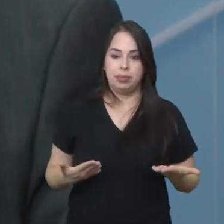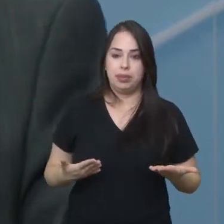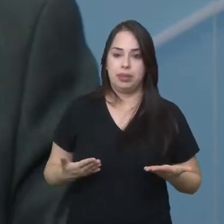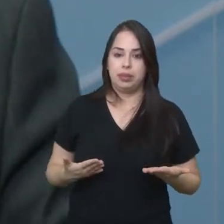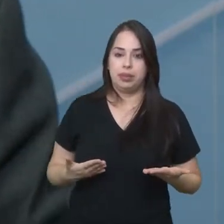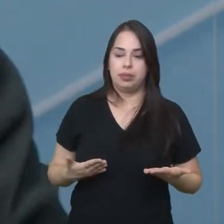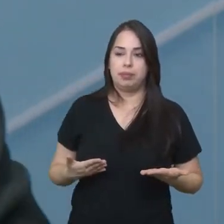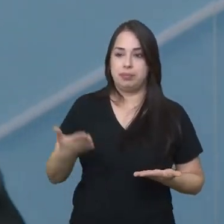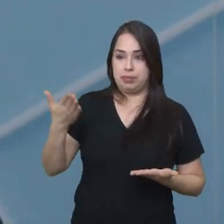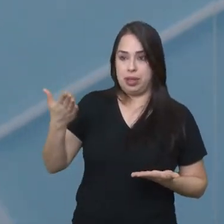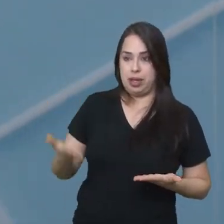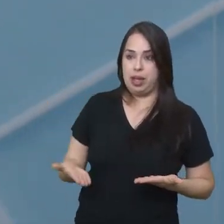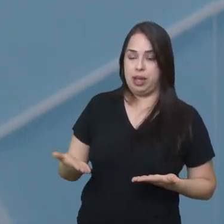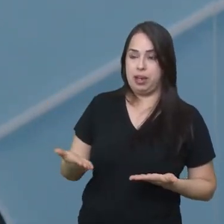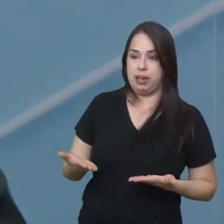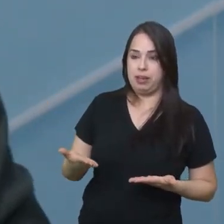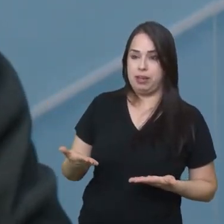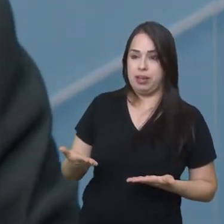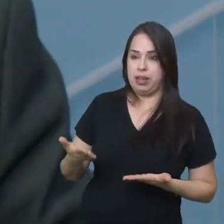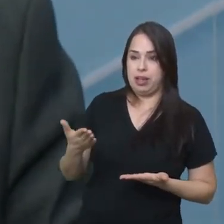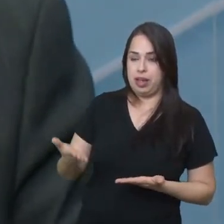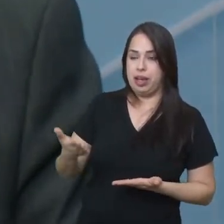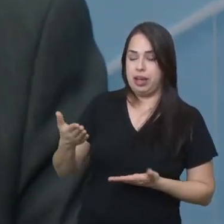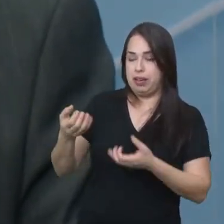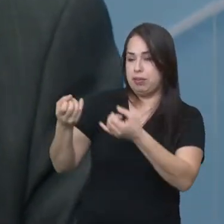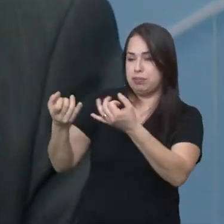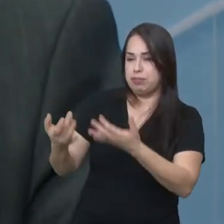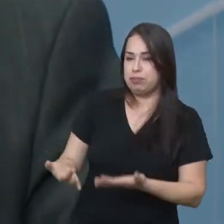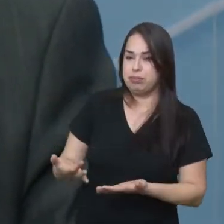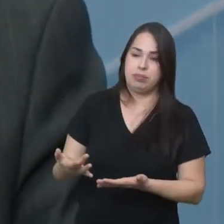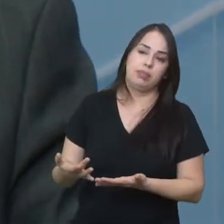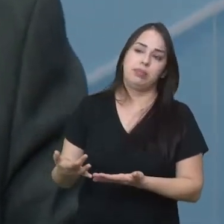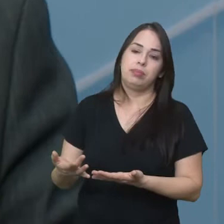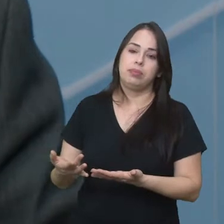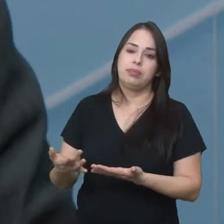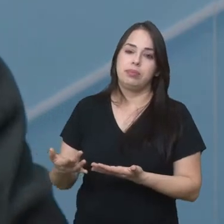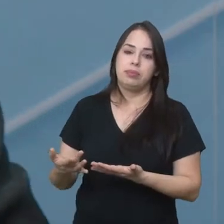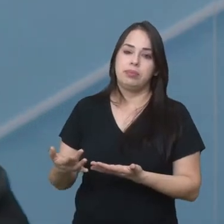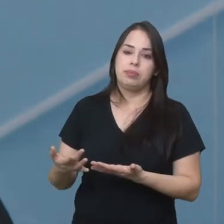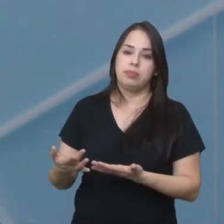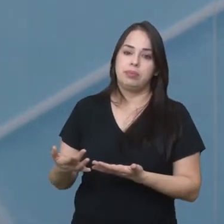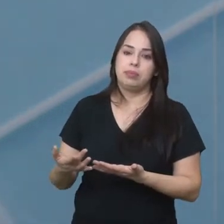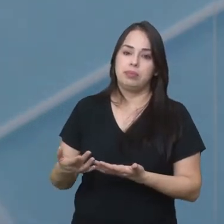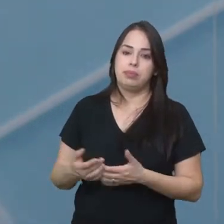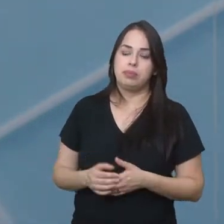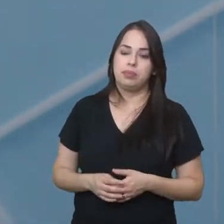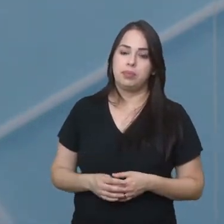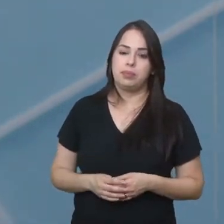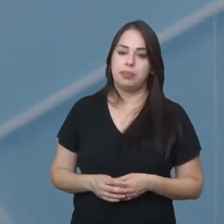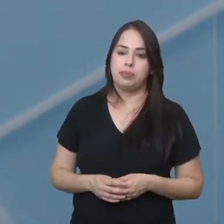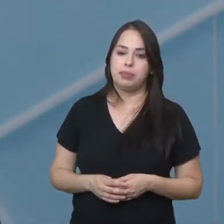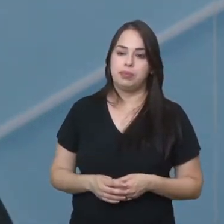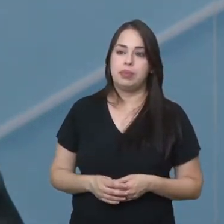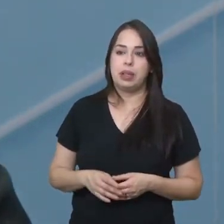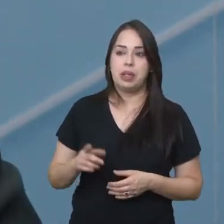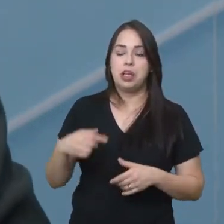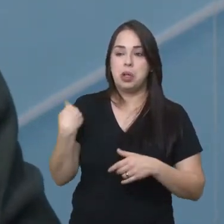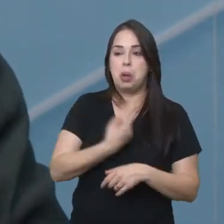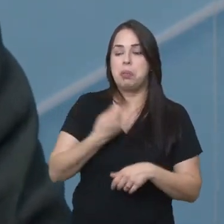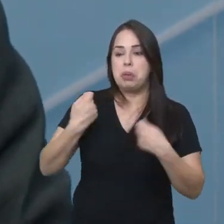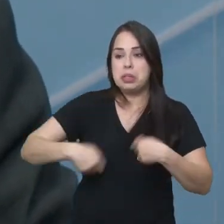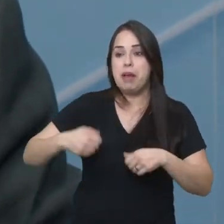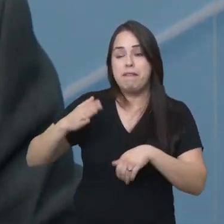o Alessandro, o importante conselheiro tutelar da nossa cidade, quando ele diz que há muito por